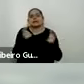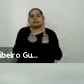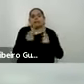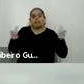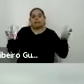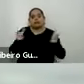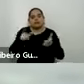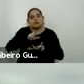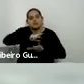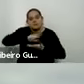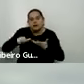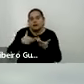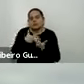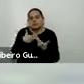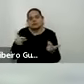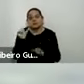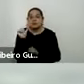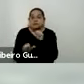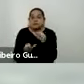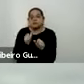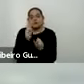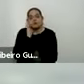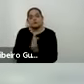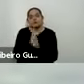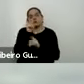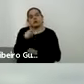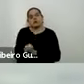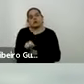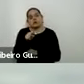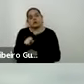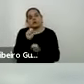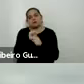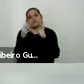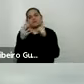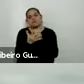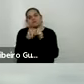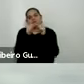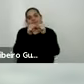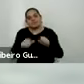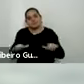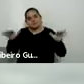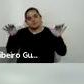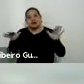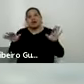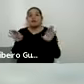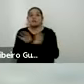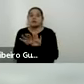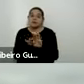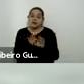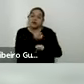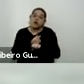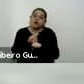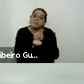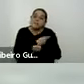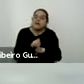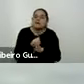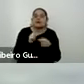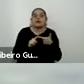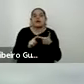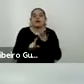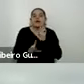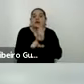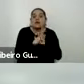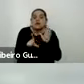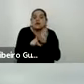Enfim, é isso aí, a economia, a legislação, o aspecto